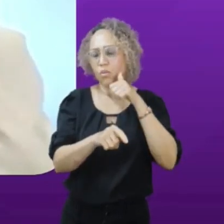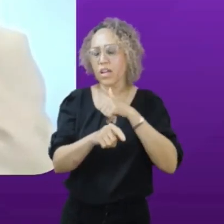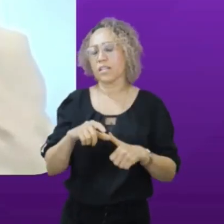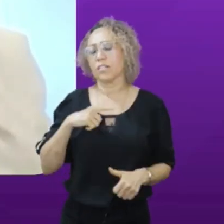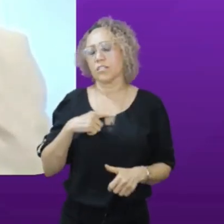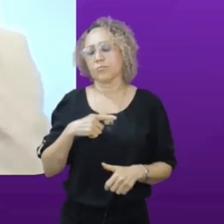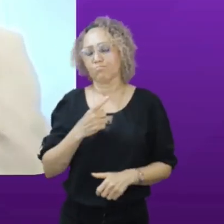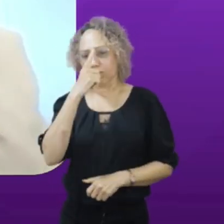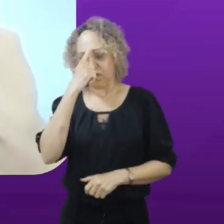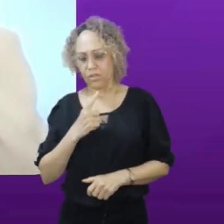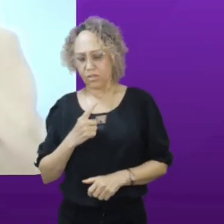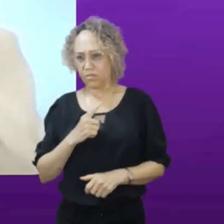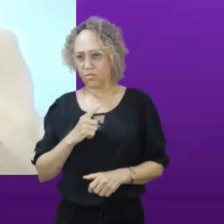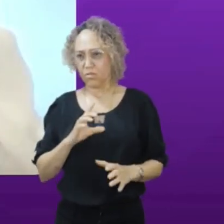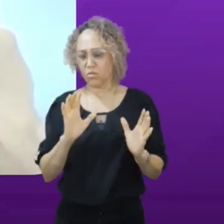jovens,